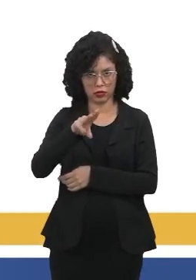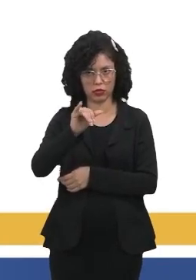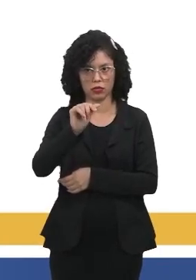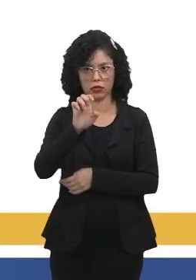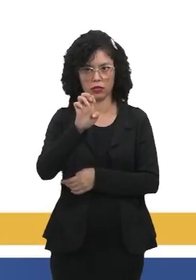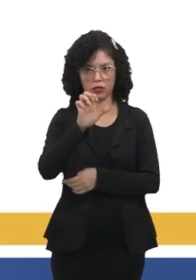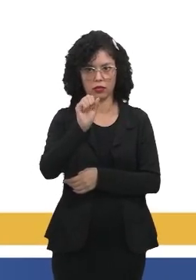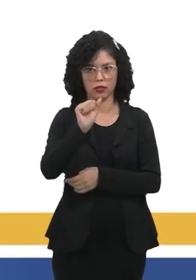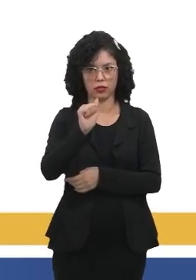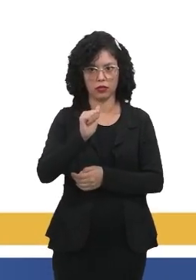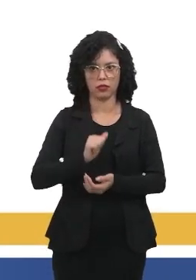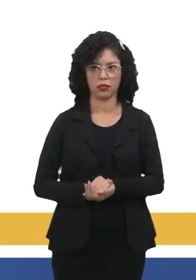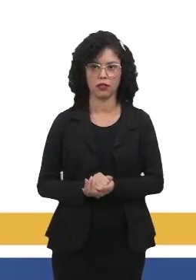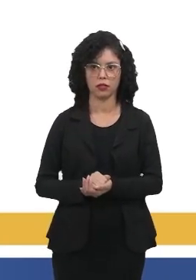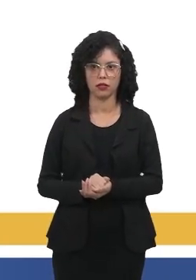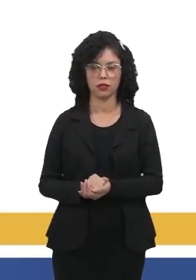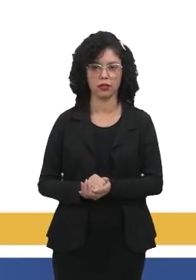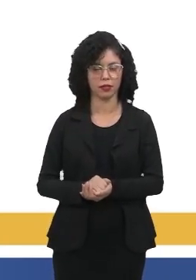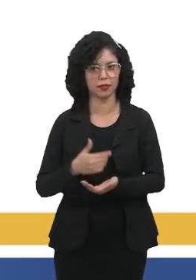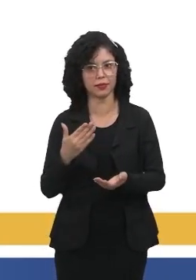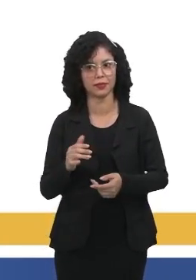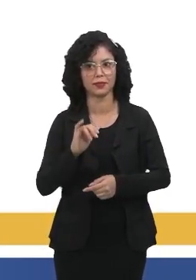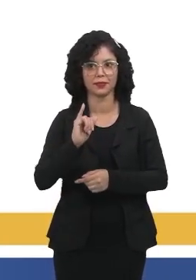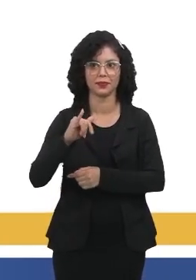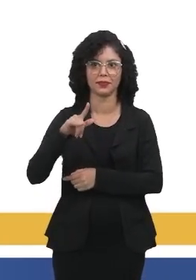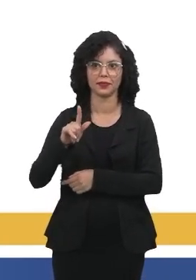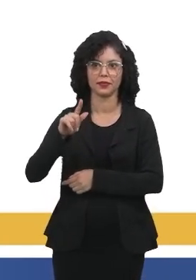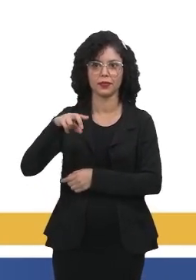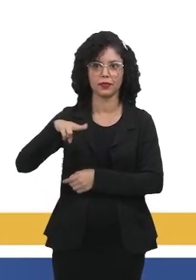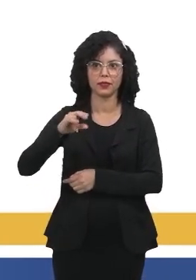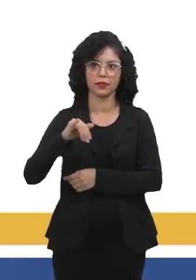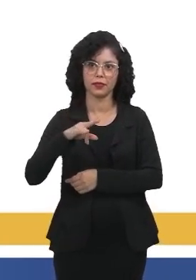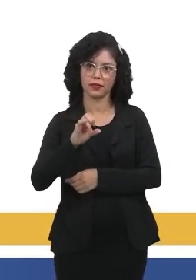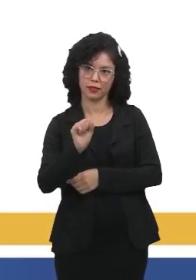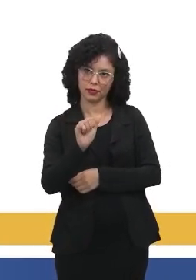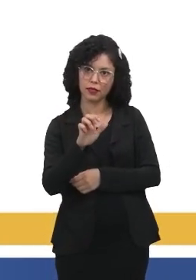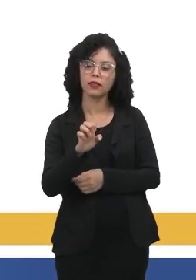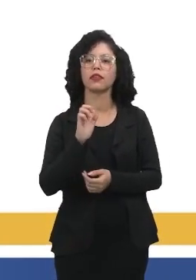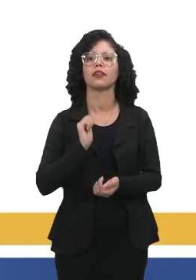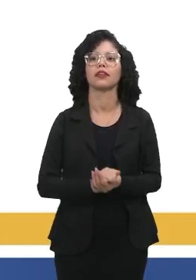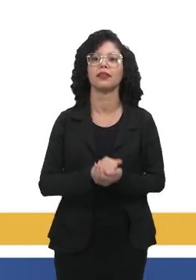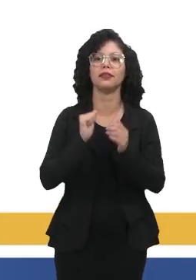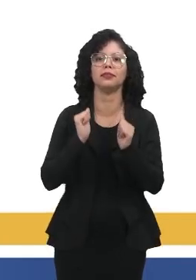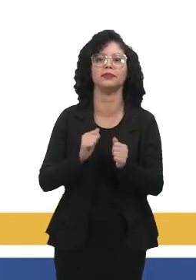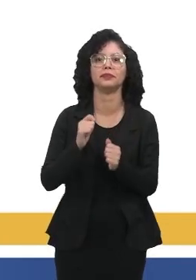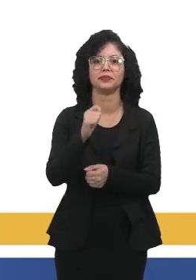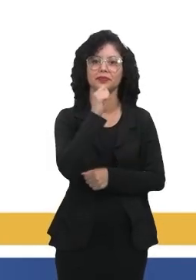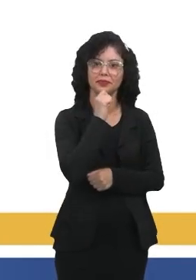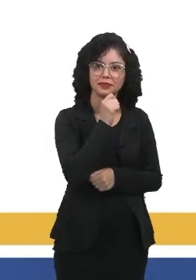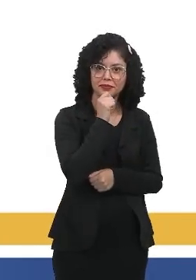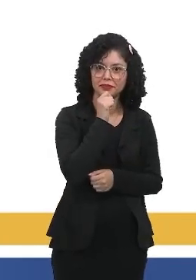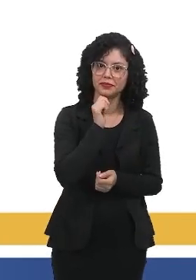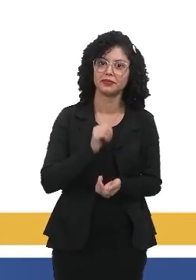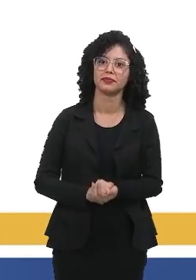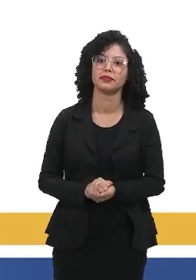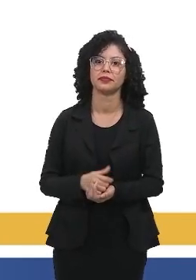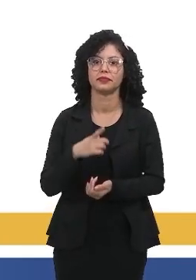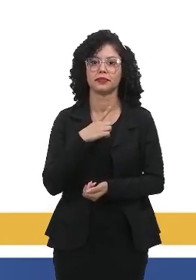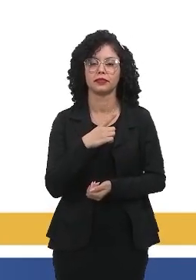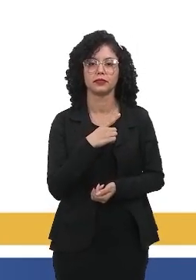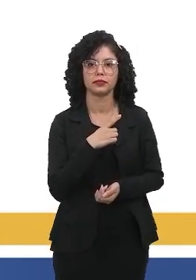ign palav havia enrolada aí ignominiosamente podiam até